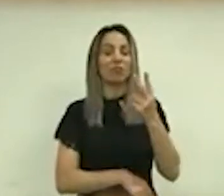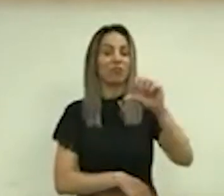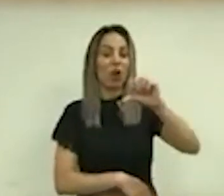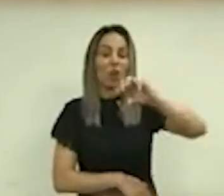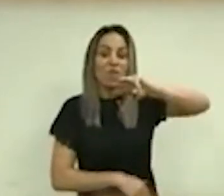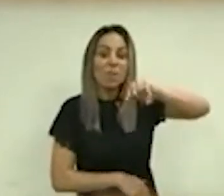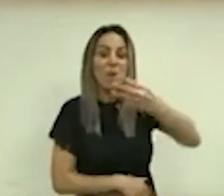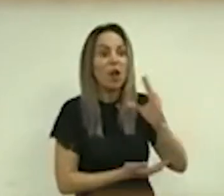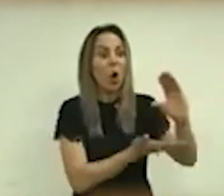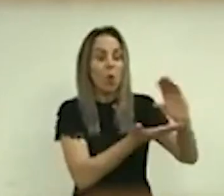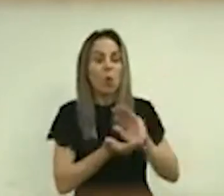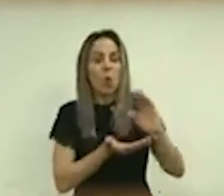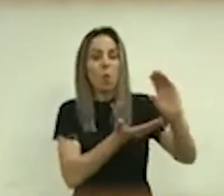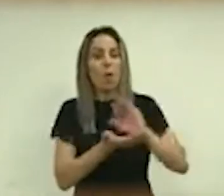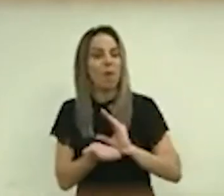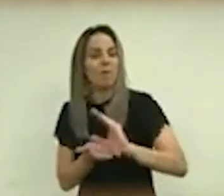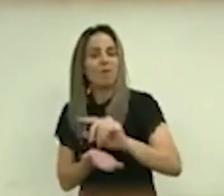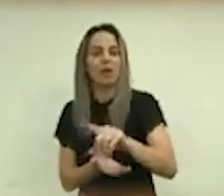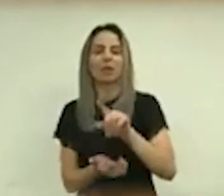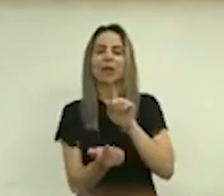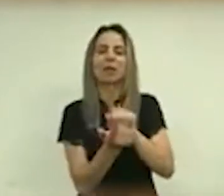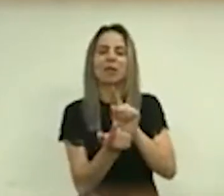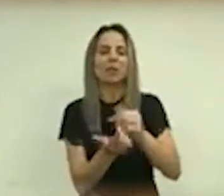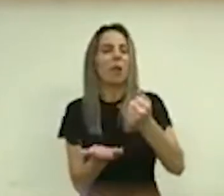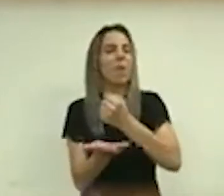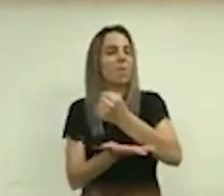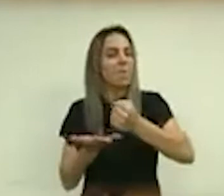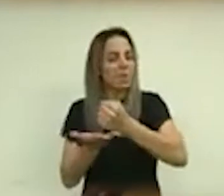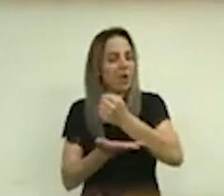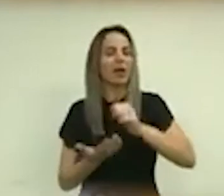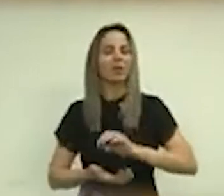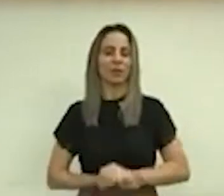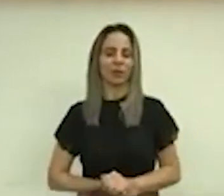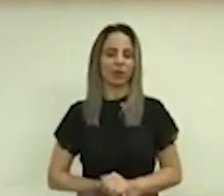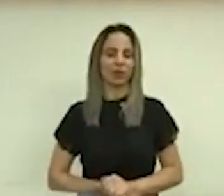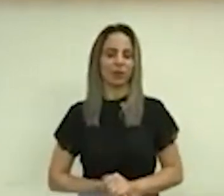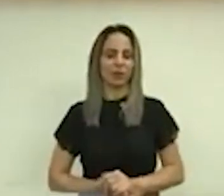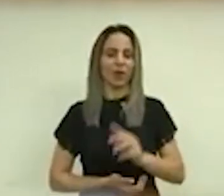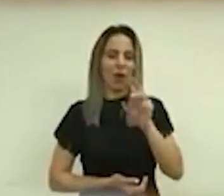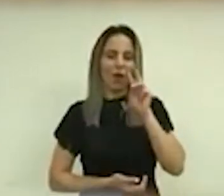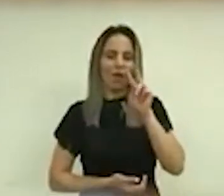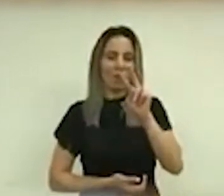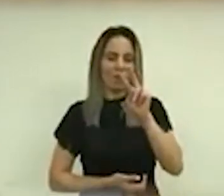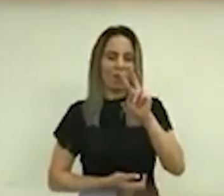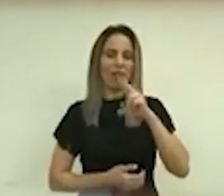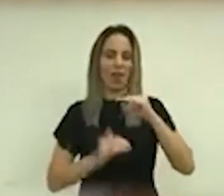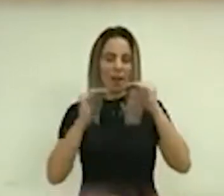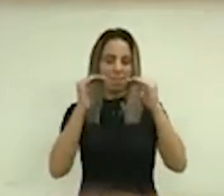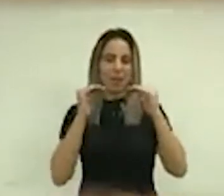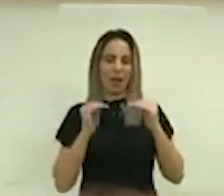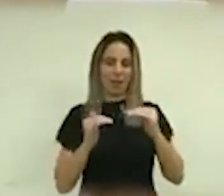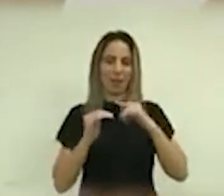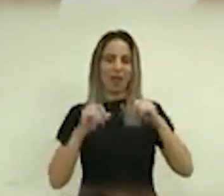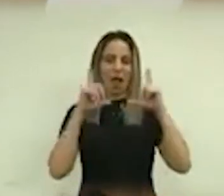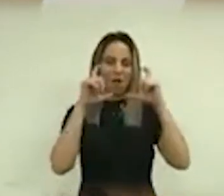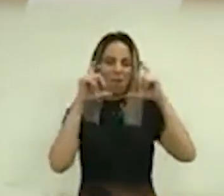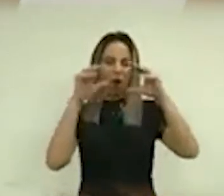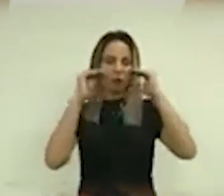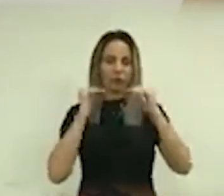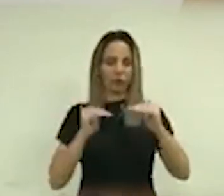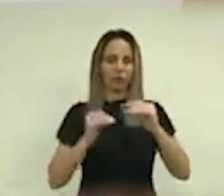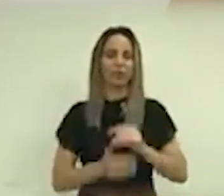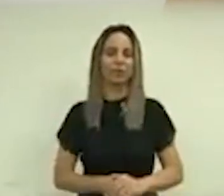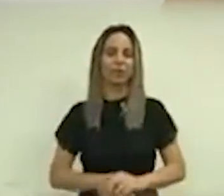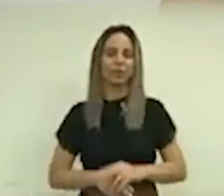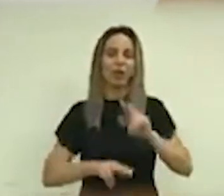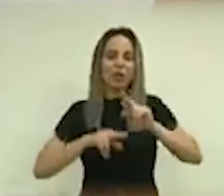para custeio e investimento na atenção básica, conforme imagem abaixo. Aí a gente coloca aqui um print da tela. Em julho